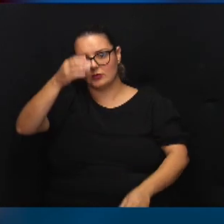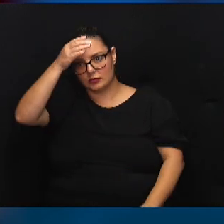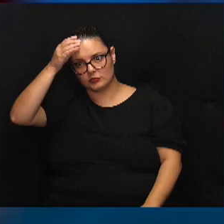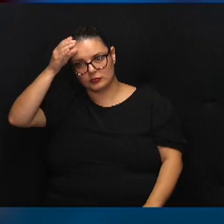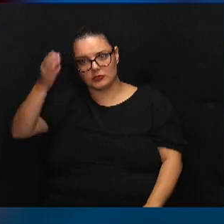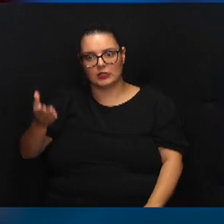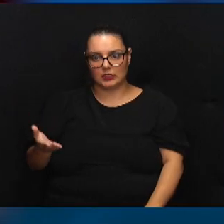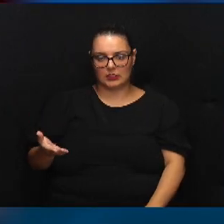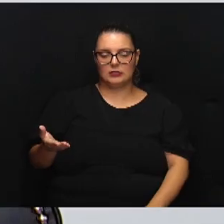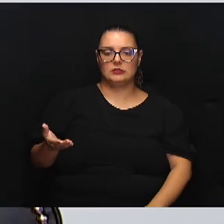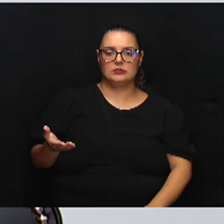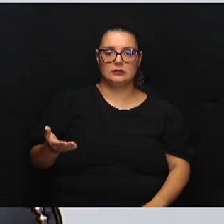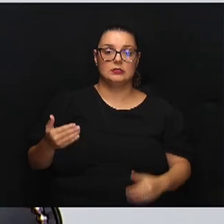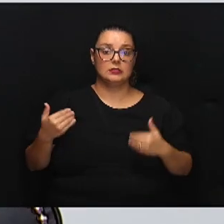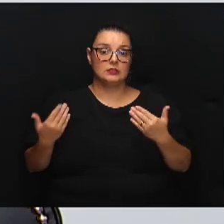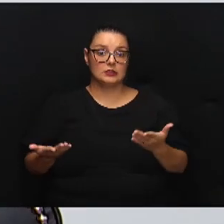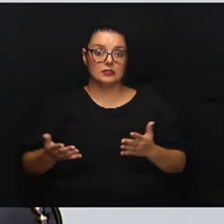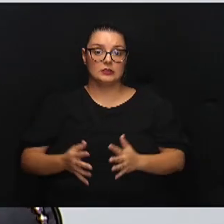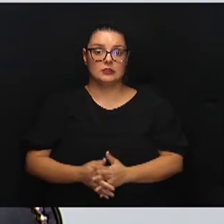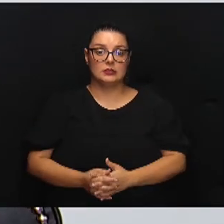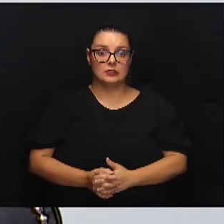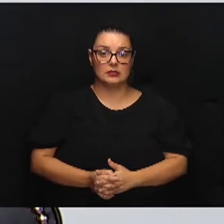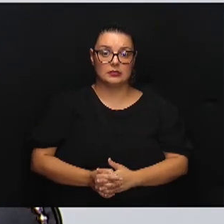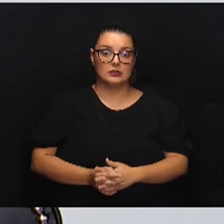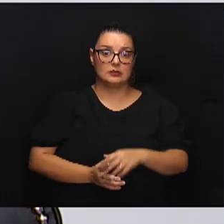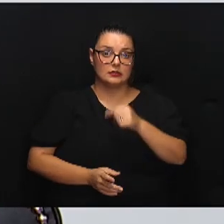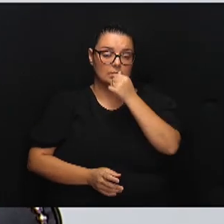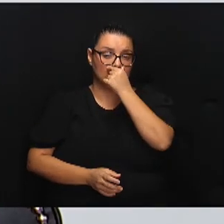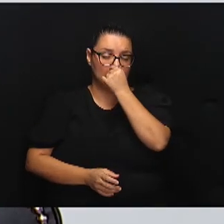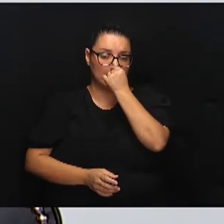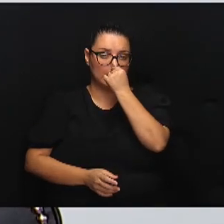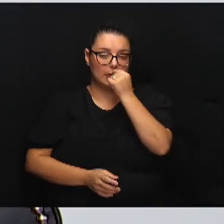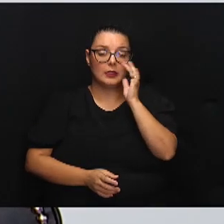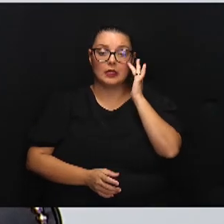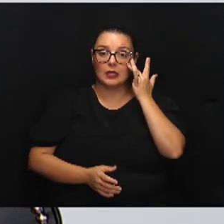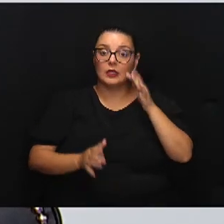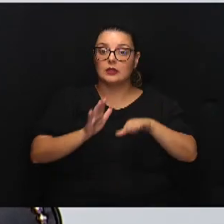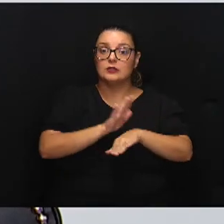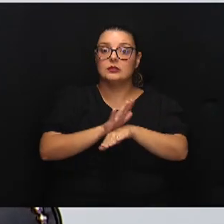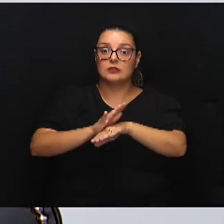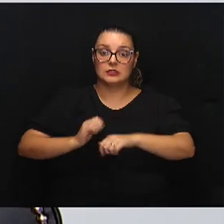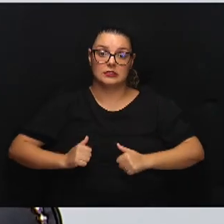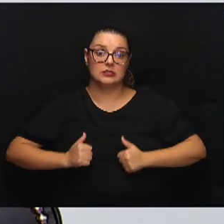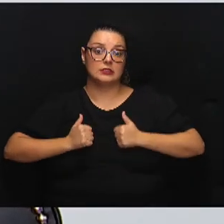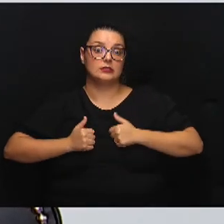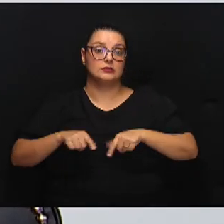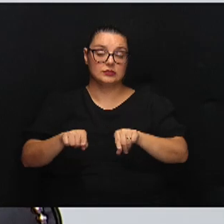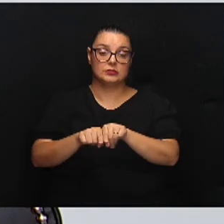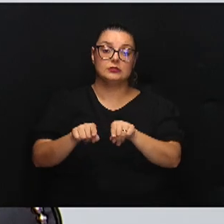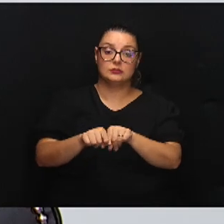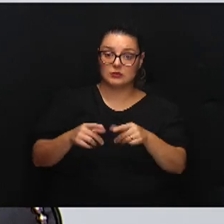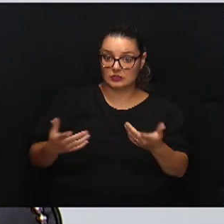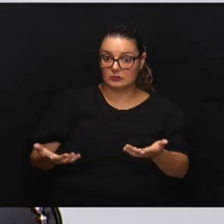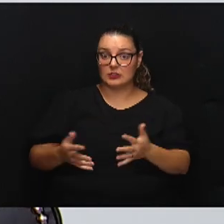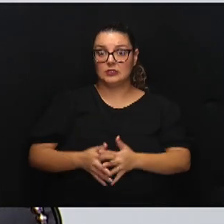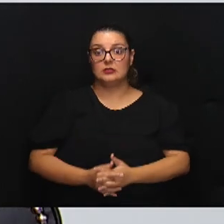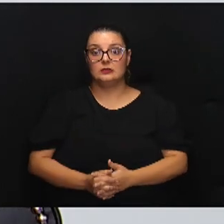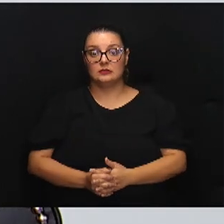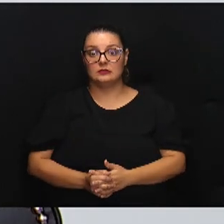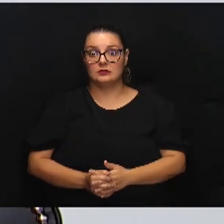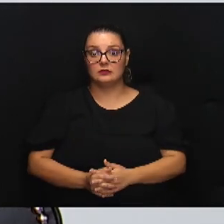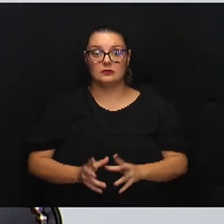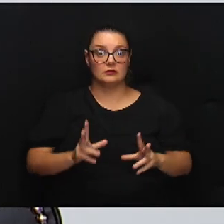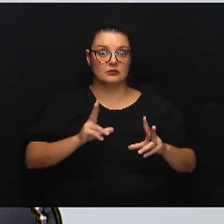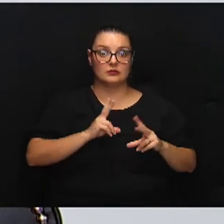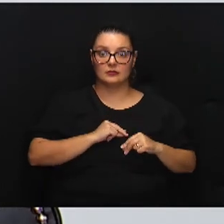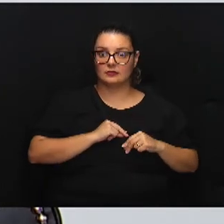né? E, assim, acho que ajuda muito na autoestima, né? E, nossa, assim,